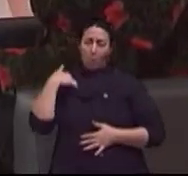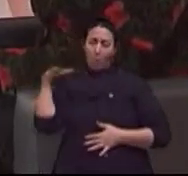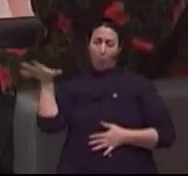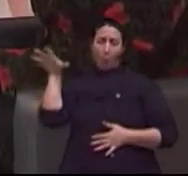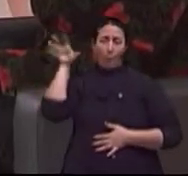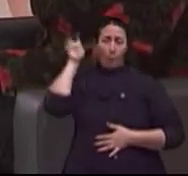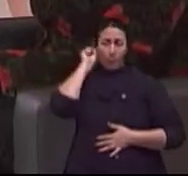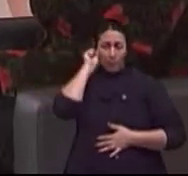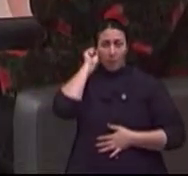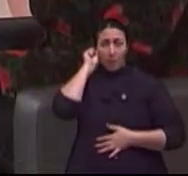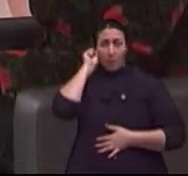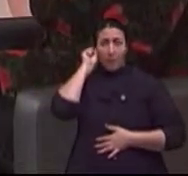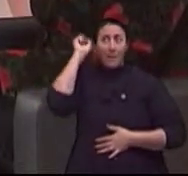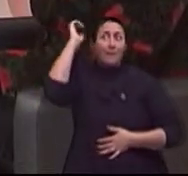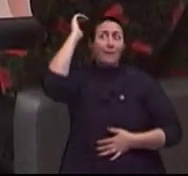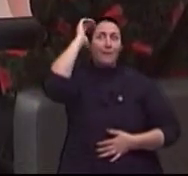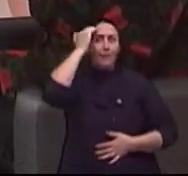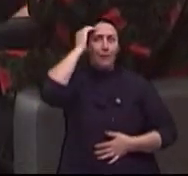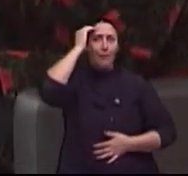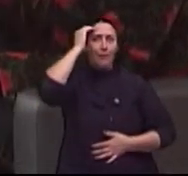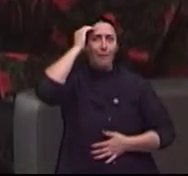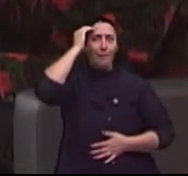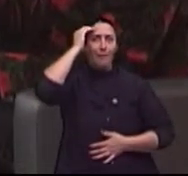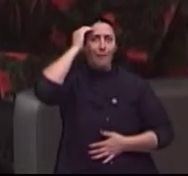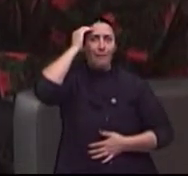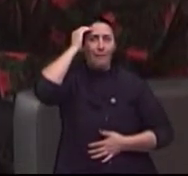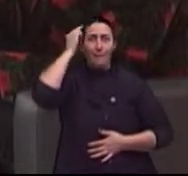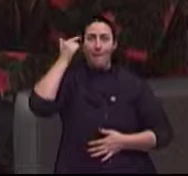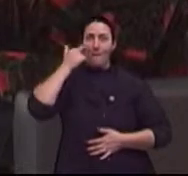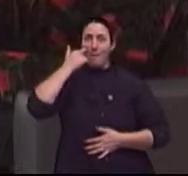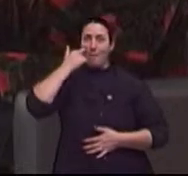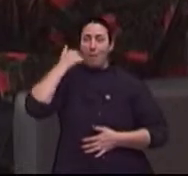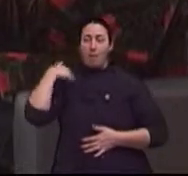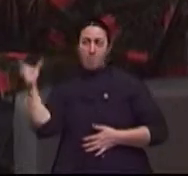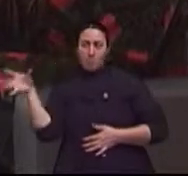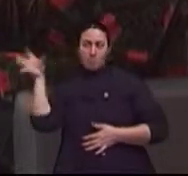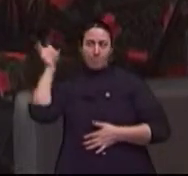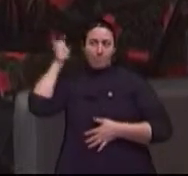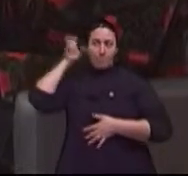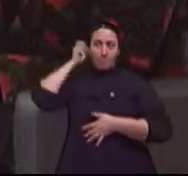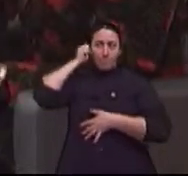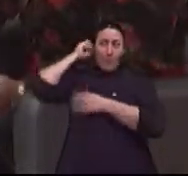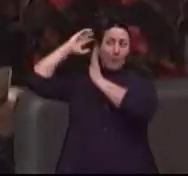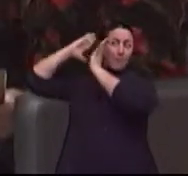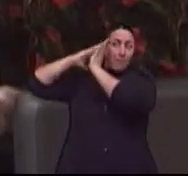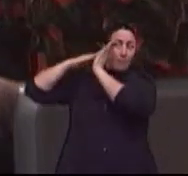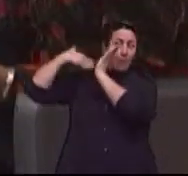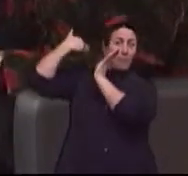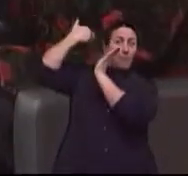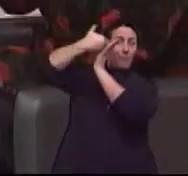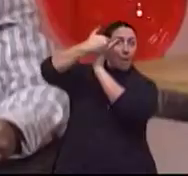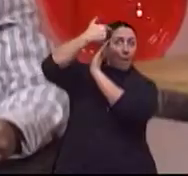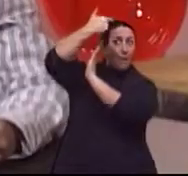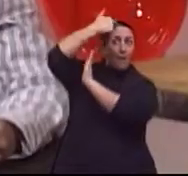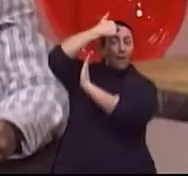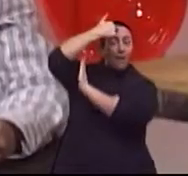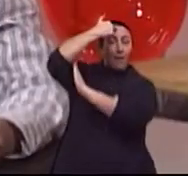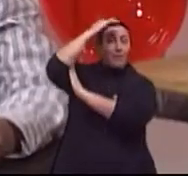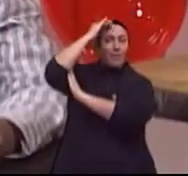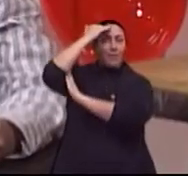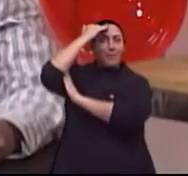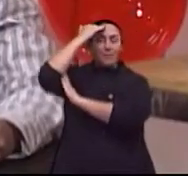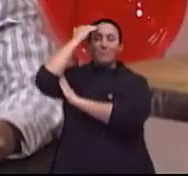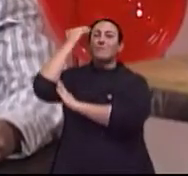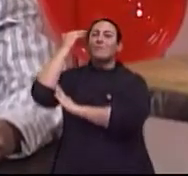eu decodificar e meu cérebro entender. Bonito isso, né? Esse programa tá maravilhoso,